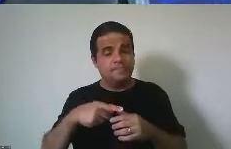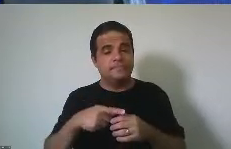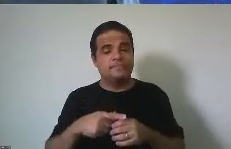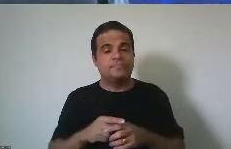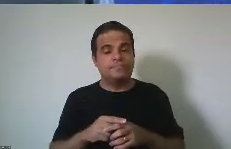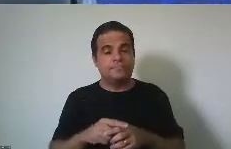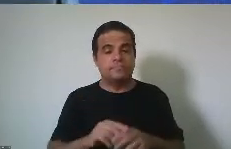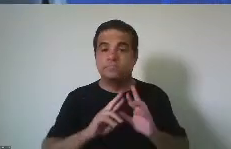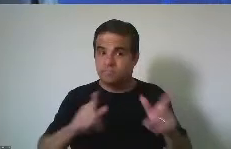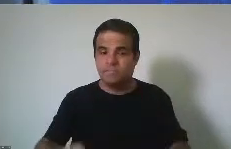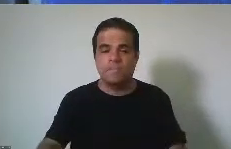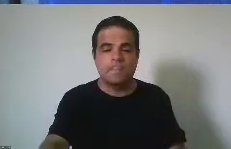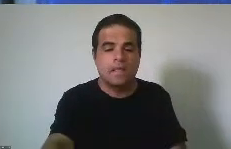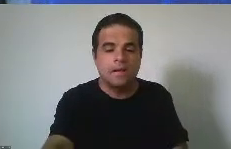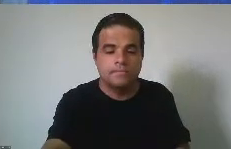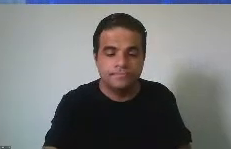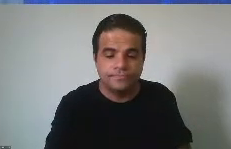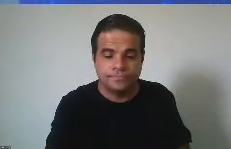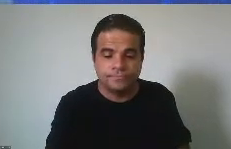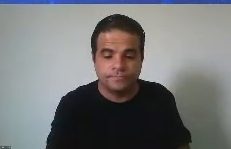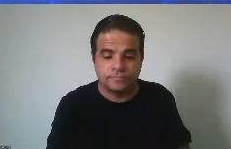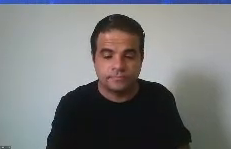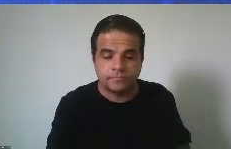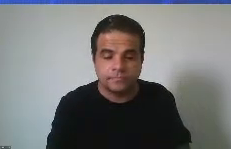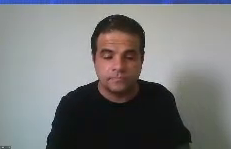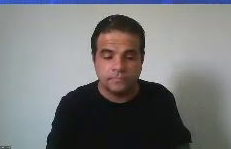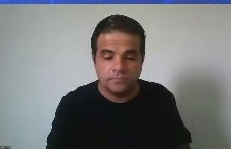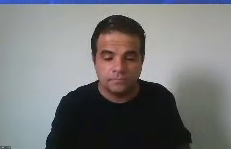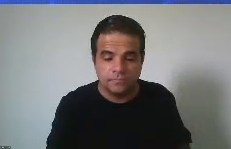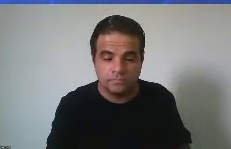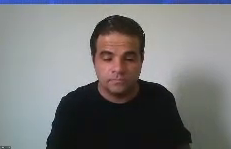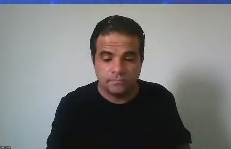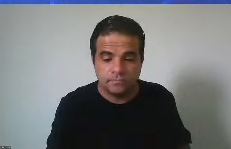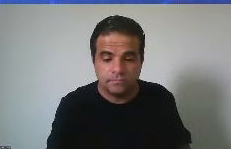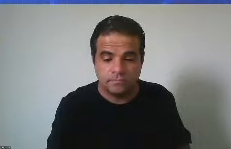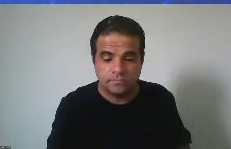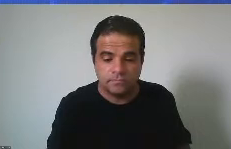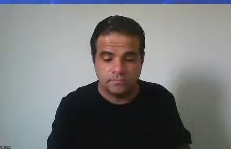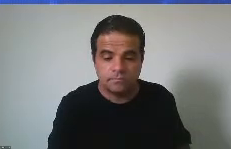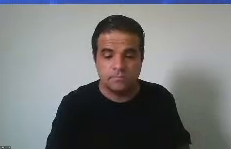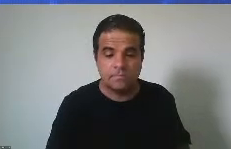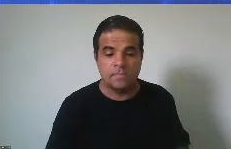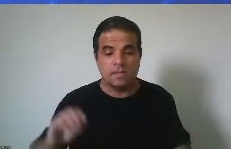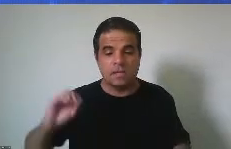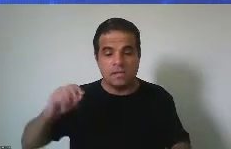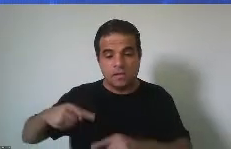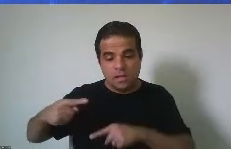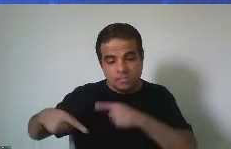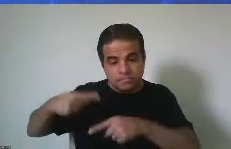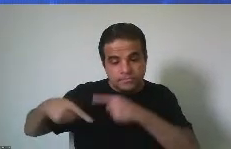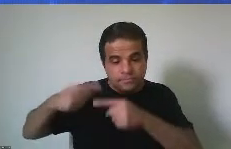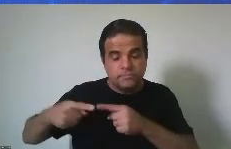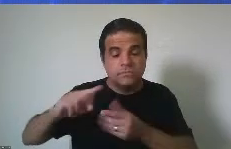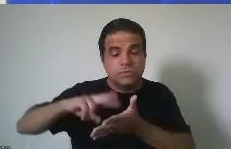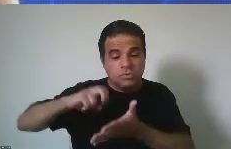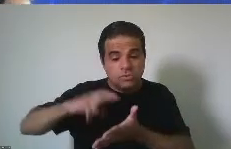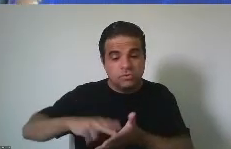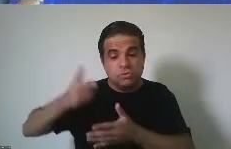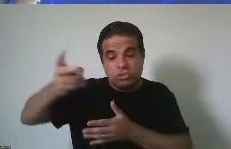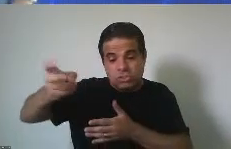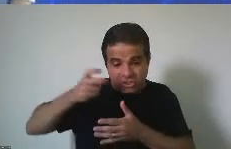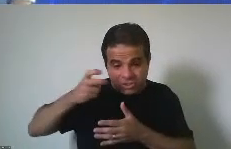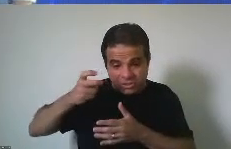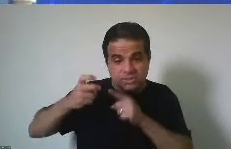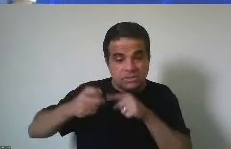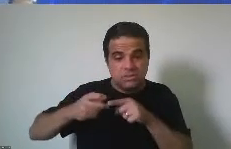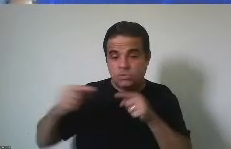gerenciado aqui também a partir deste ciclo anel vai aplicar o fator x isso não